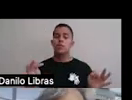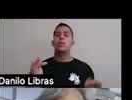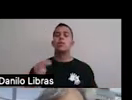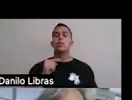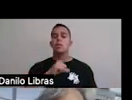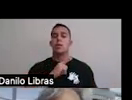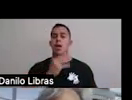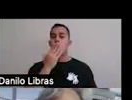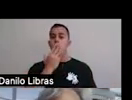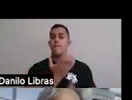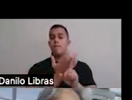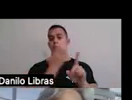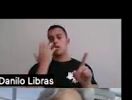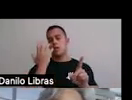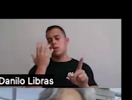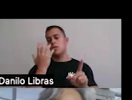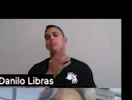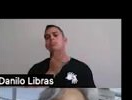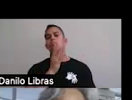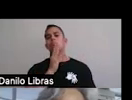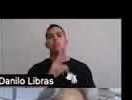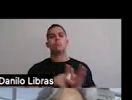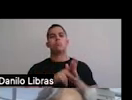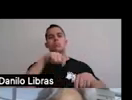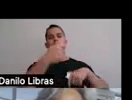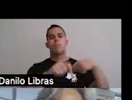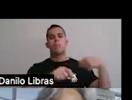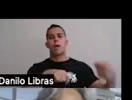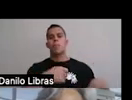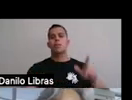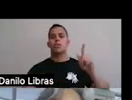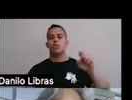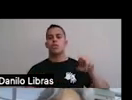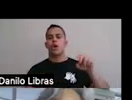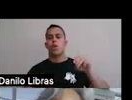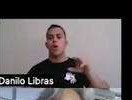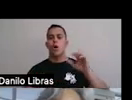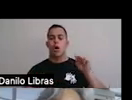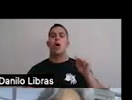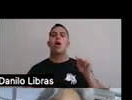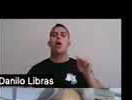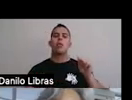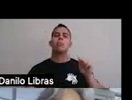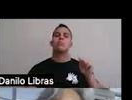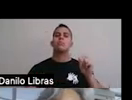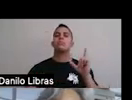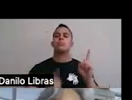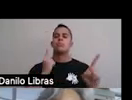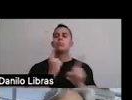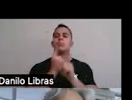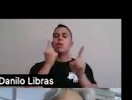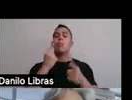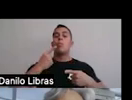muito grande para a gente conhecer os genomas dos organismos para poder descobrir por que